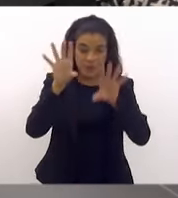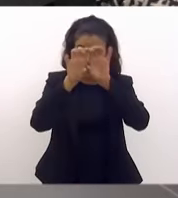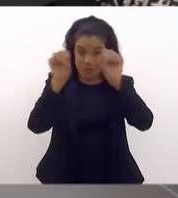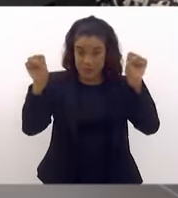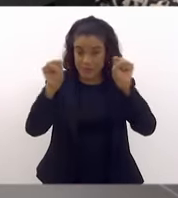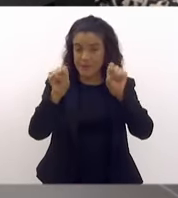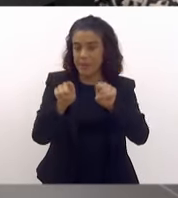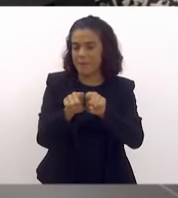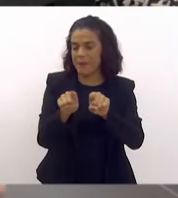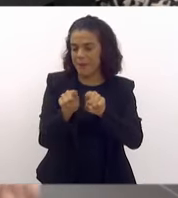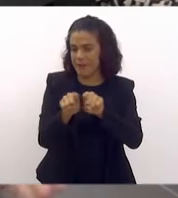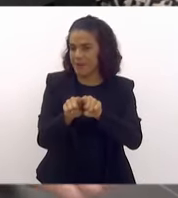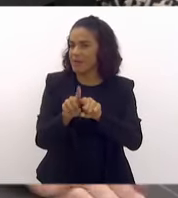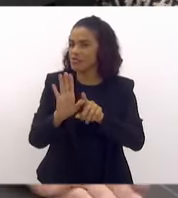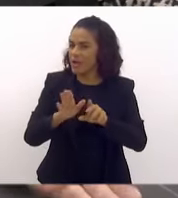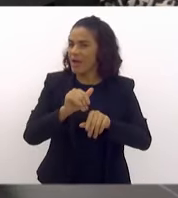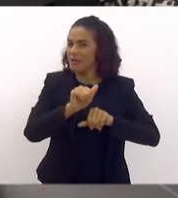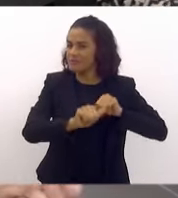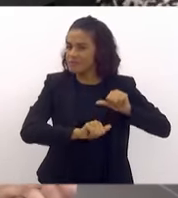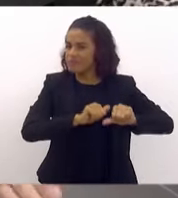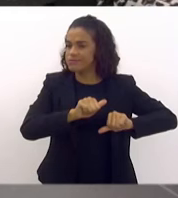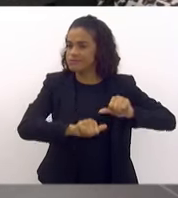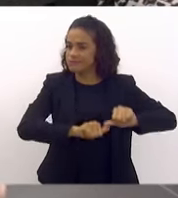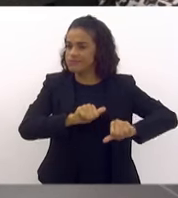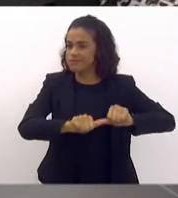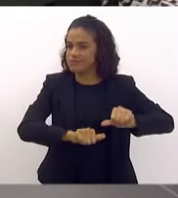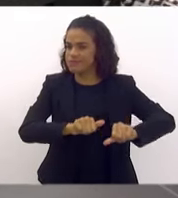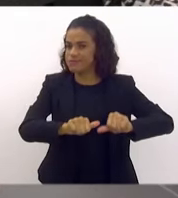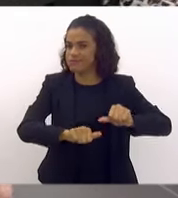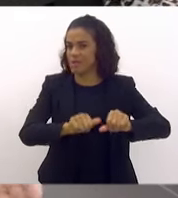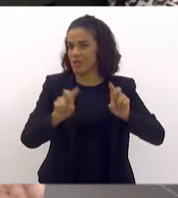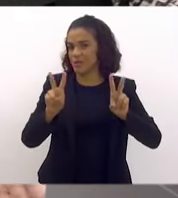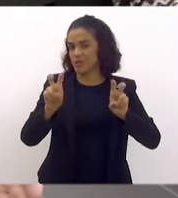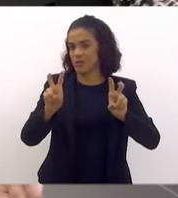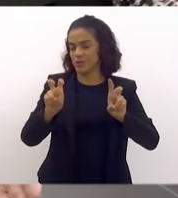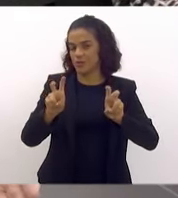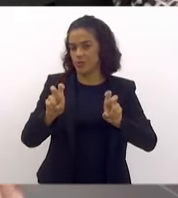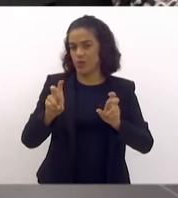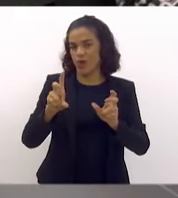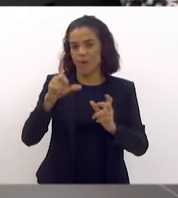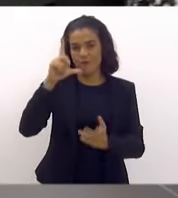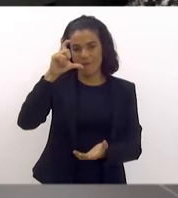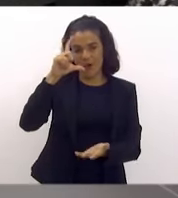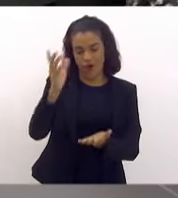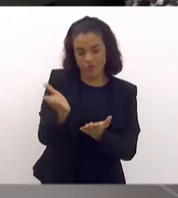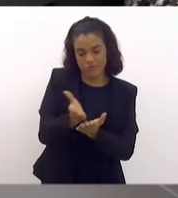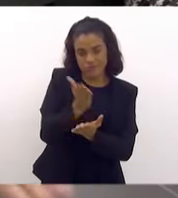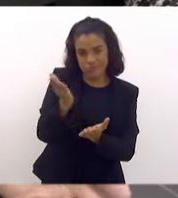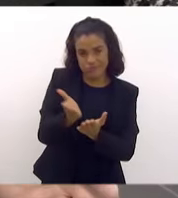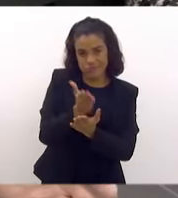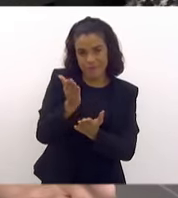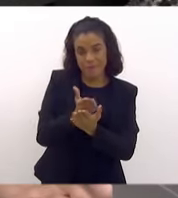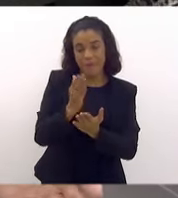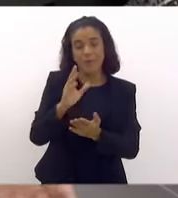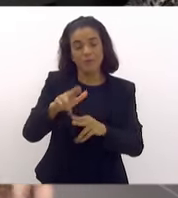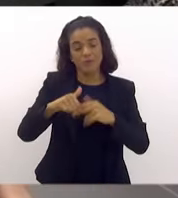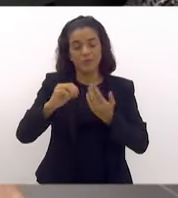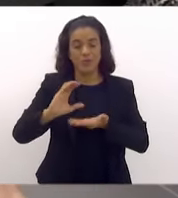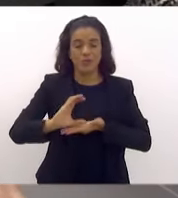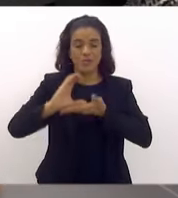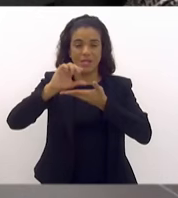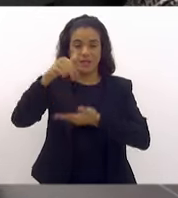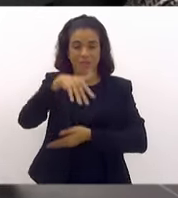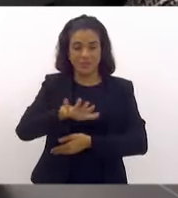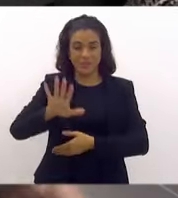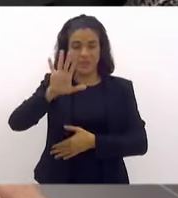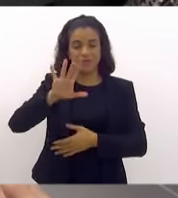STJ veio paulatinamente Mudando seu entendimento acerca do reconhecimento fotográfico tanto assim que o CNJ eh